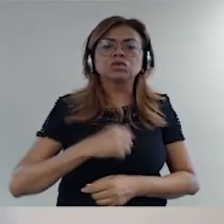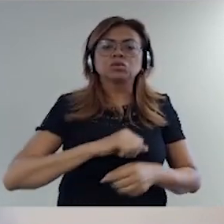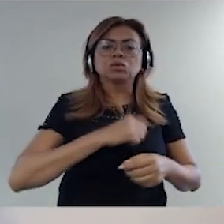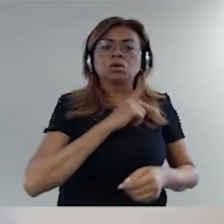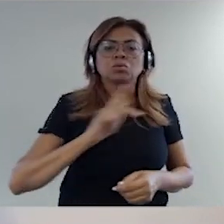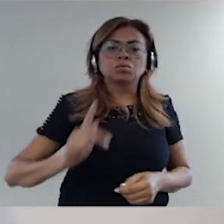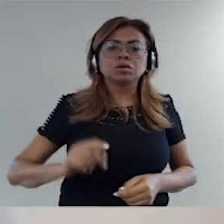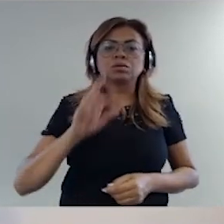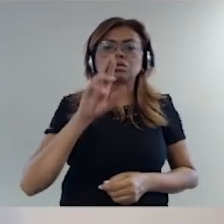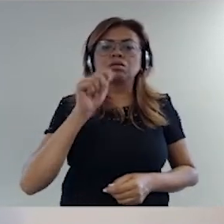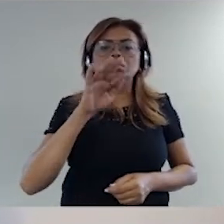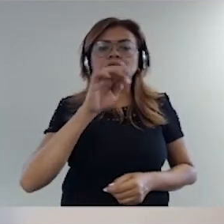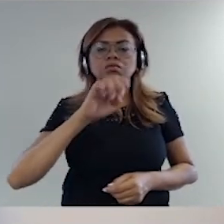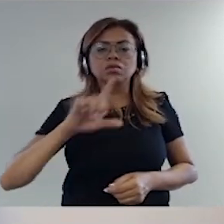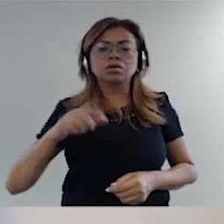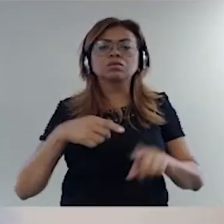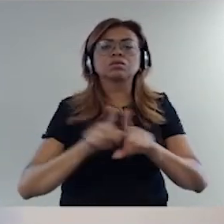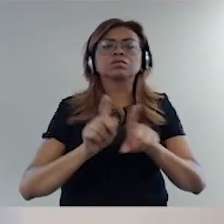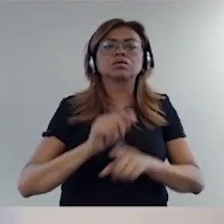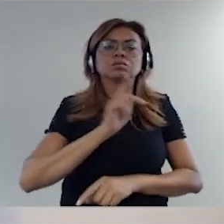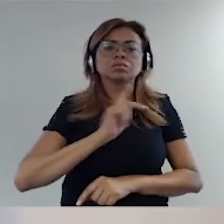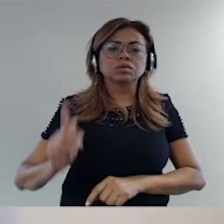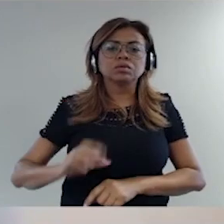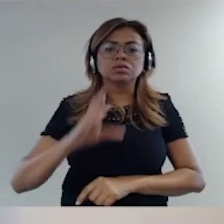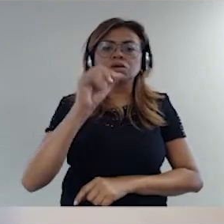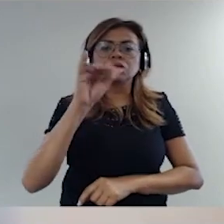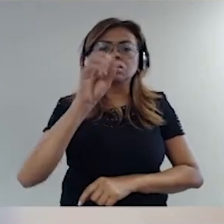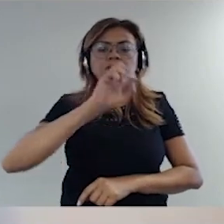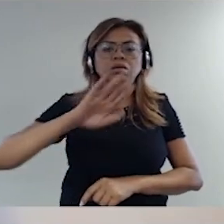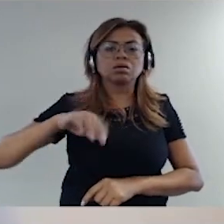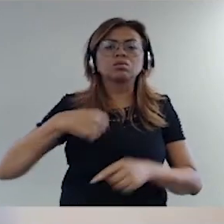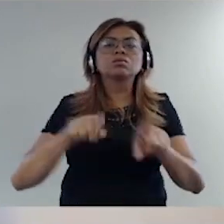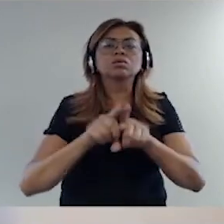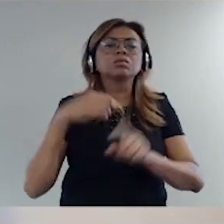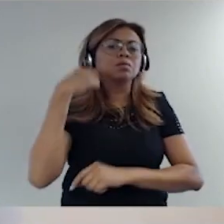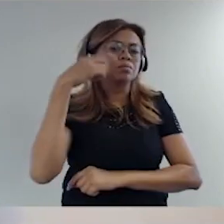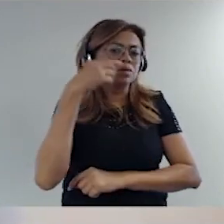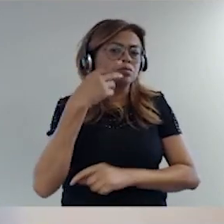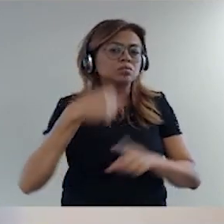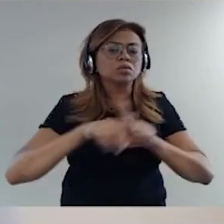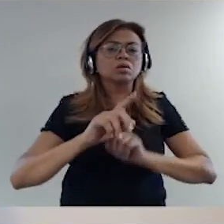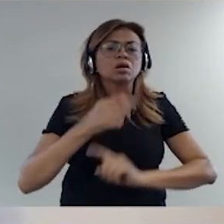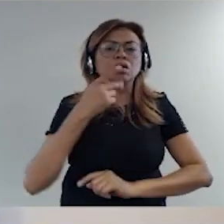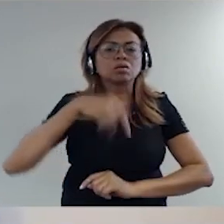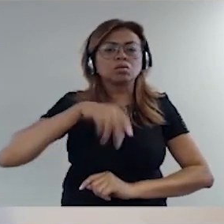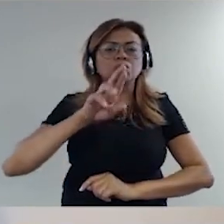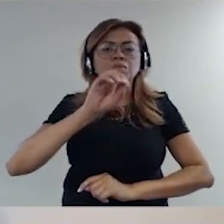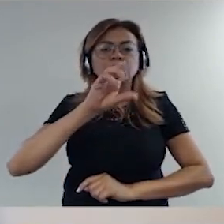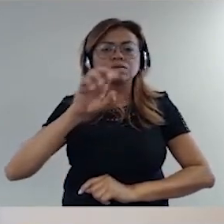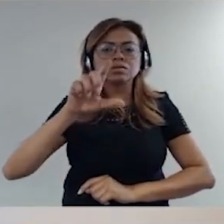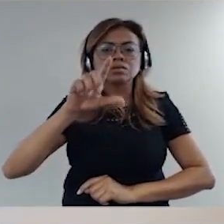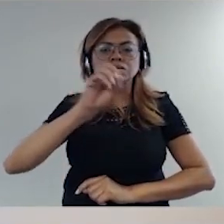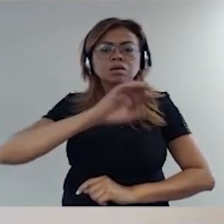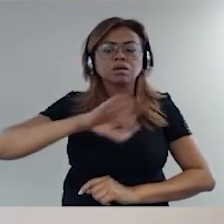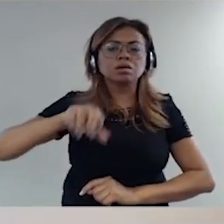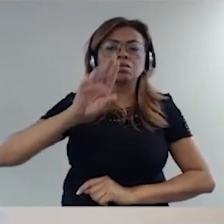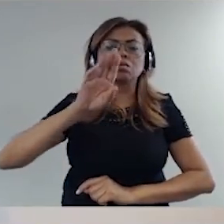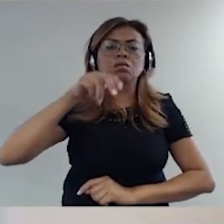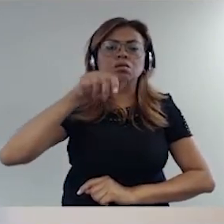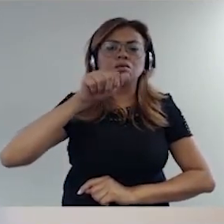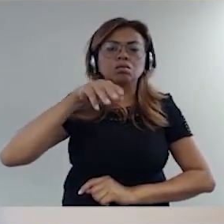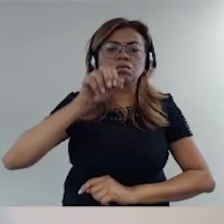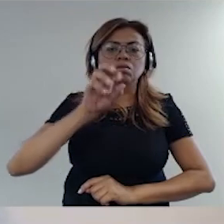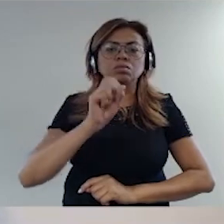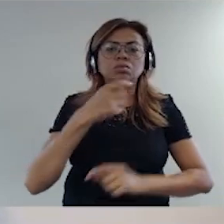presidentes Rafael e o presidente Caio Augusto, e do deputado federal Marcelo Ramos, pelo